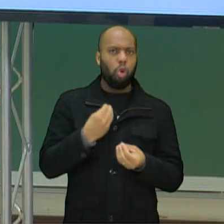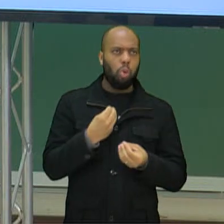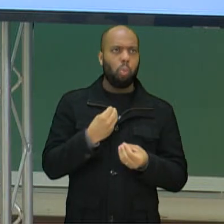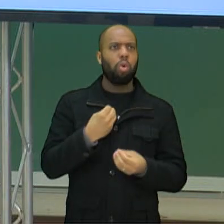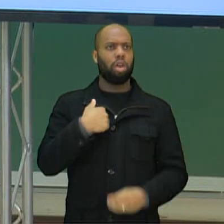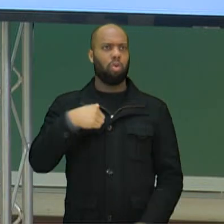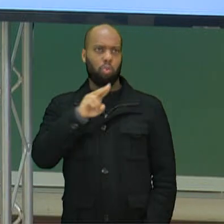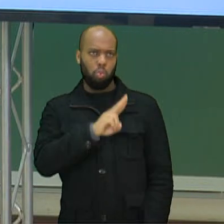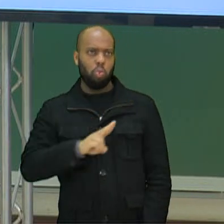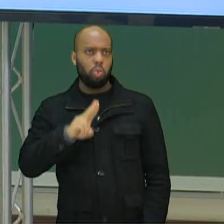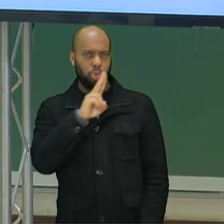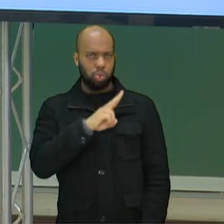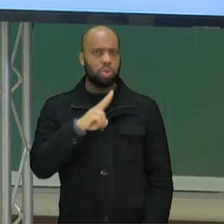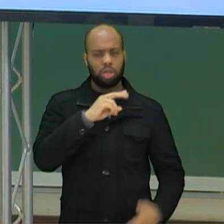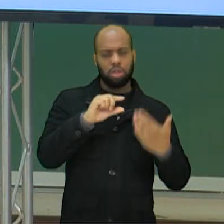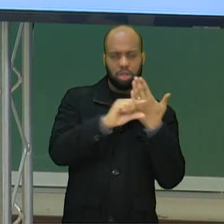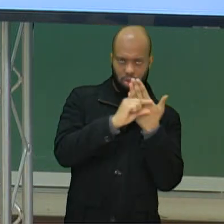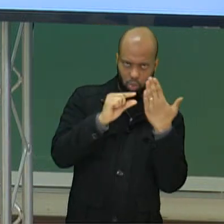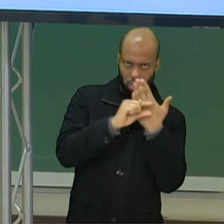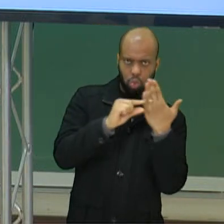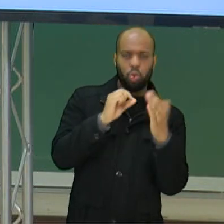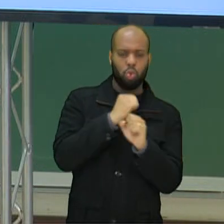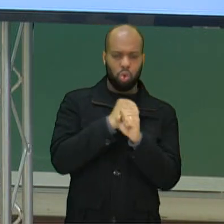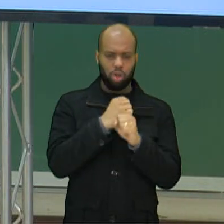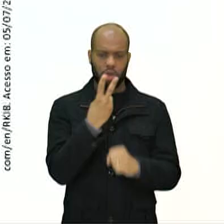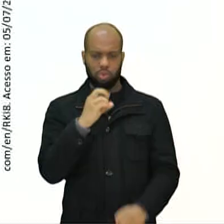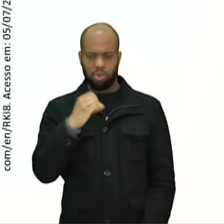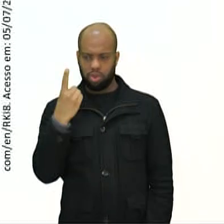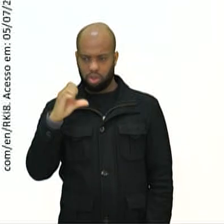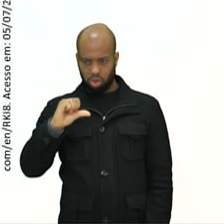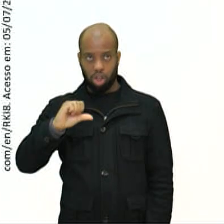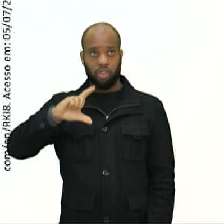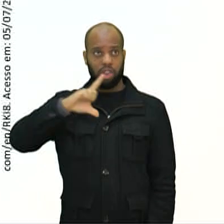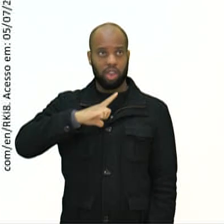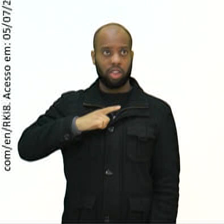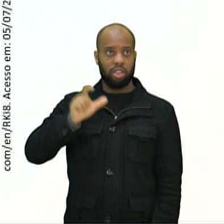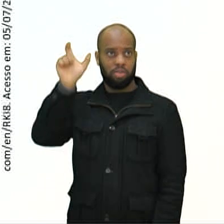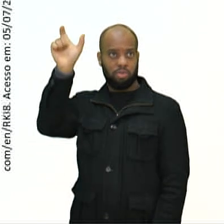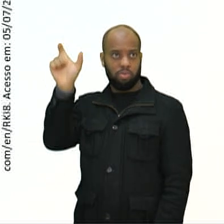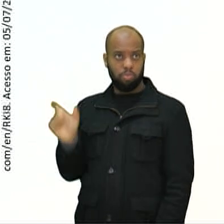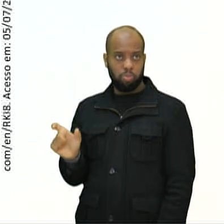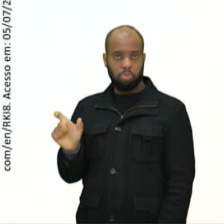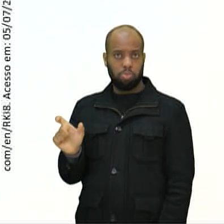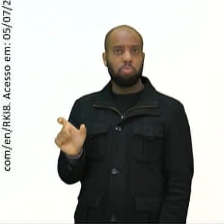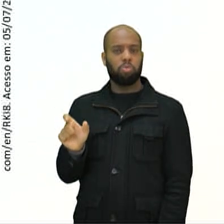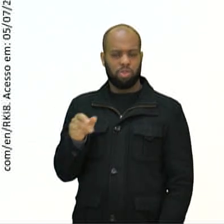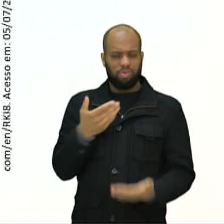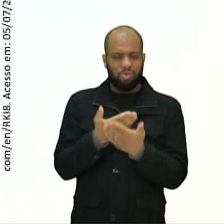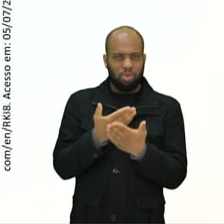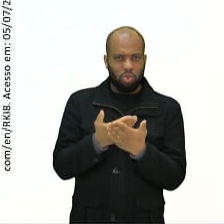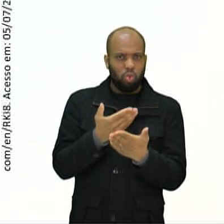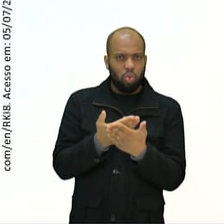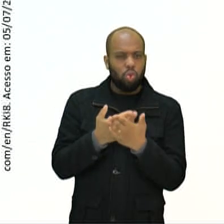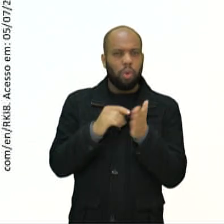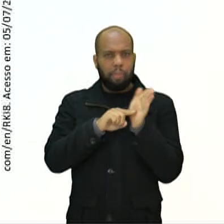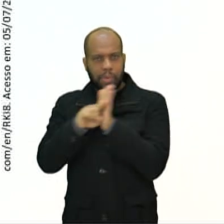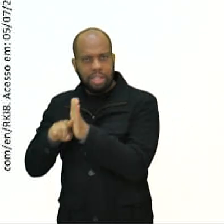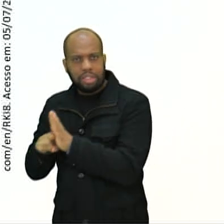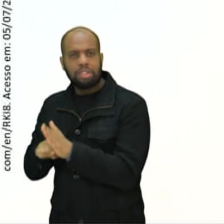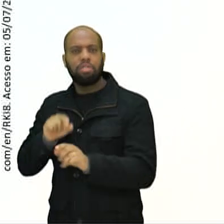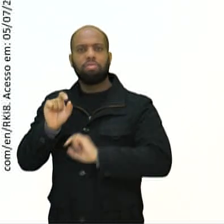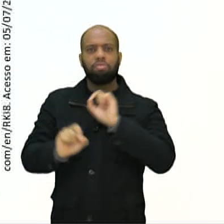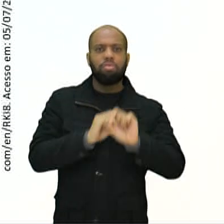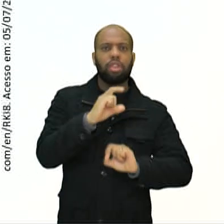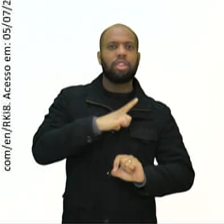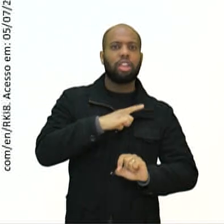al. 2019. Então, segundo esses autores, a qualidade da resposta imune, ou seja, o sistema de